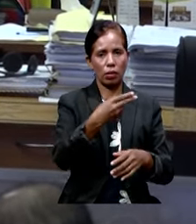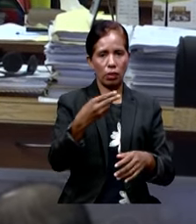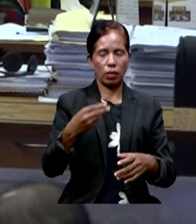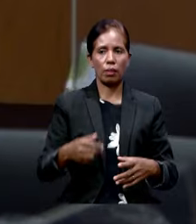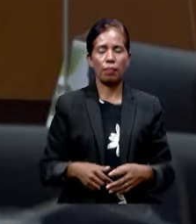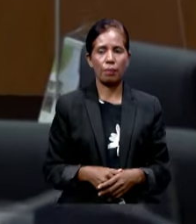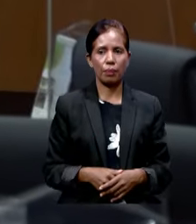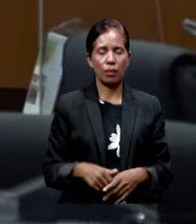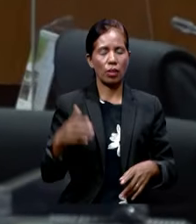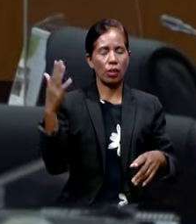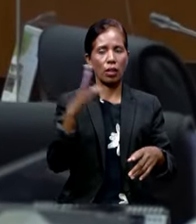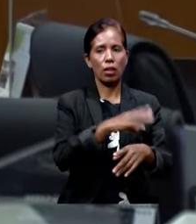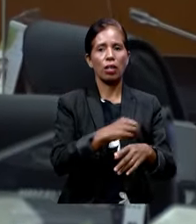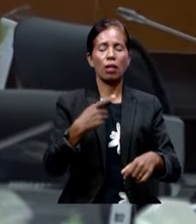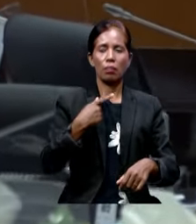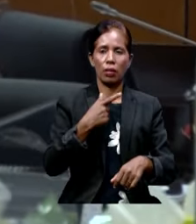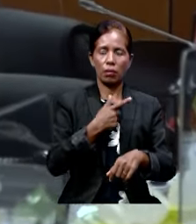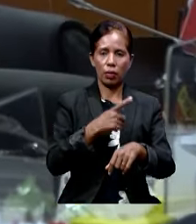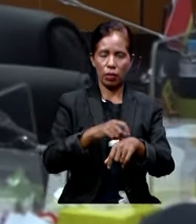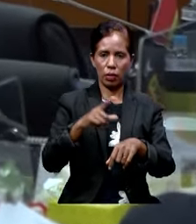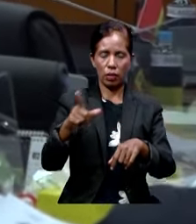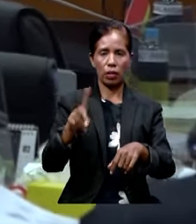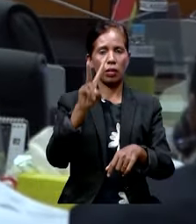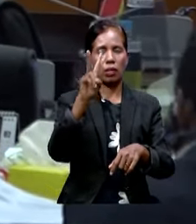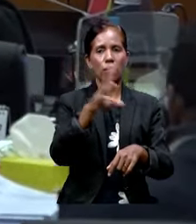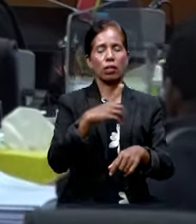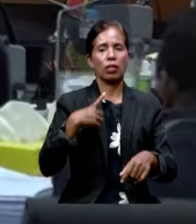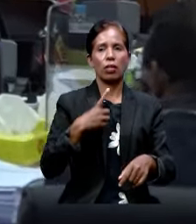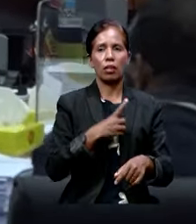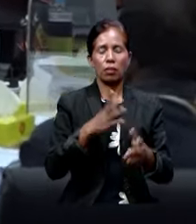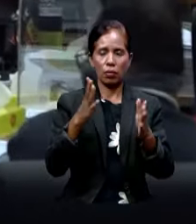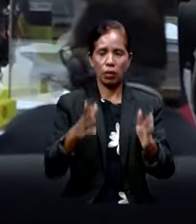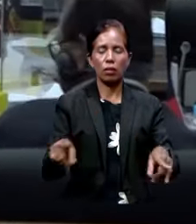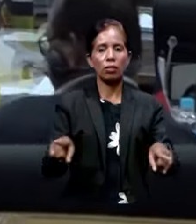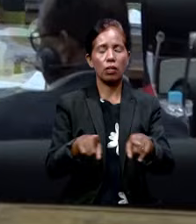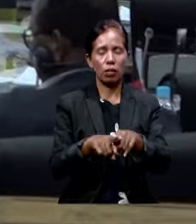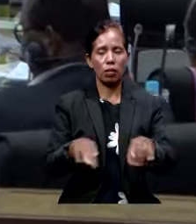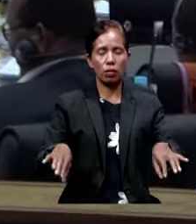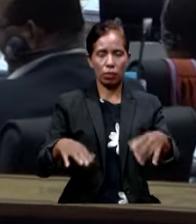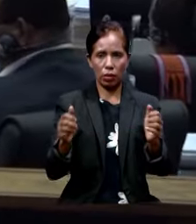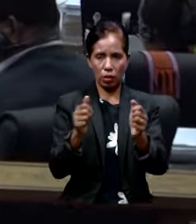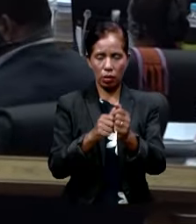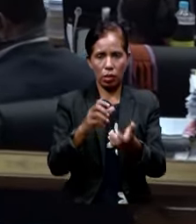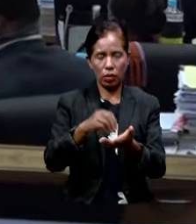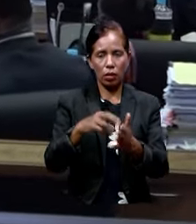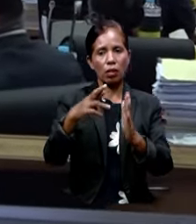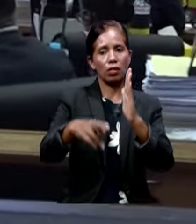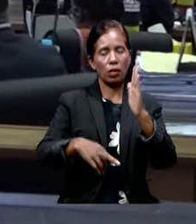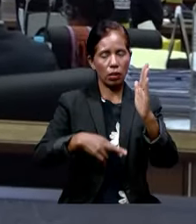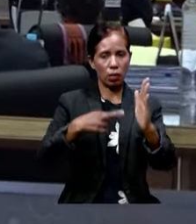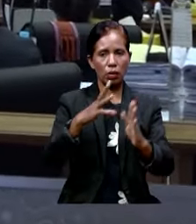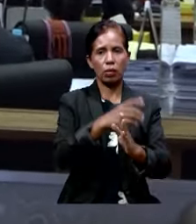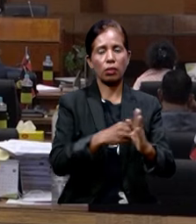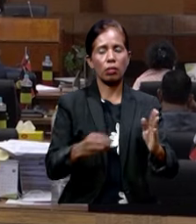ho retoma iha rezimento Parlamento Nasional ia sesang daruak. Deputado sira nia puder no dever atu garante regular exercisiu